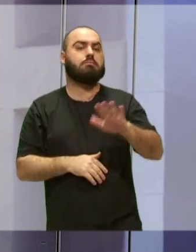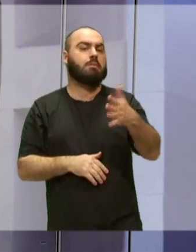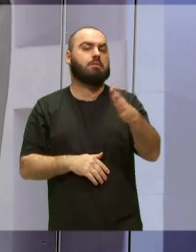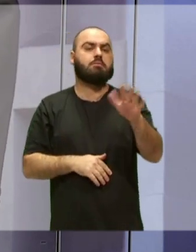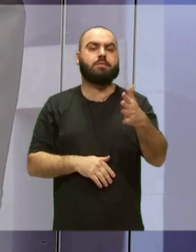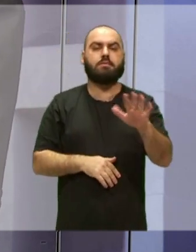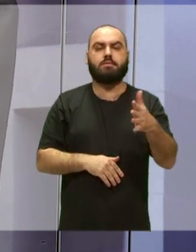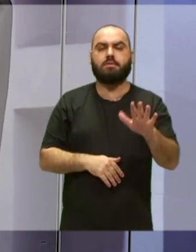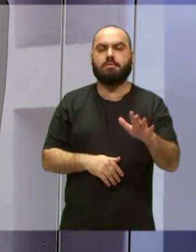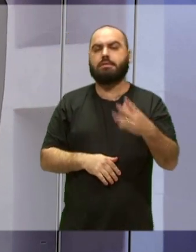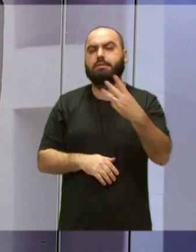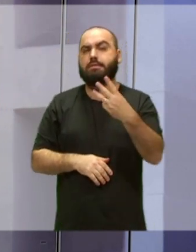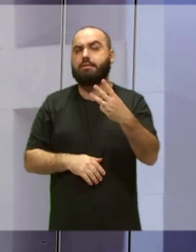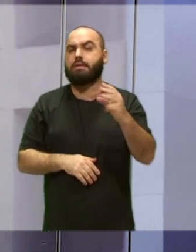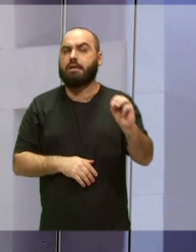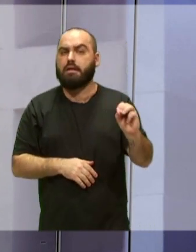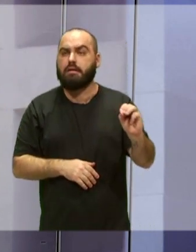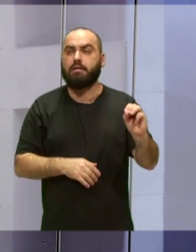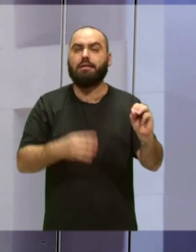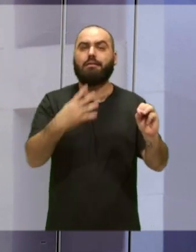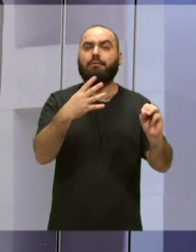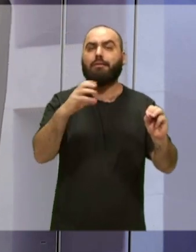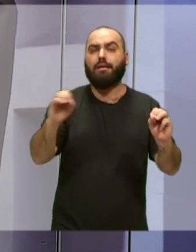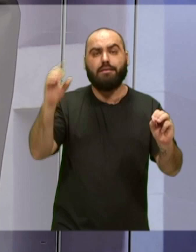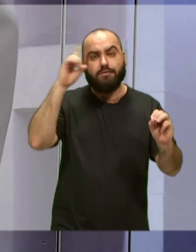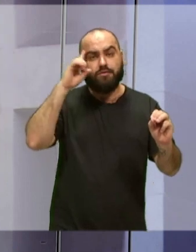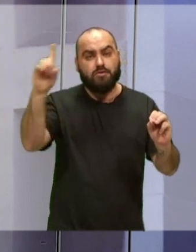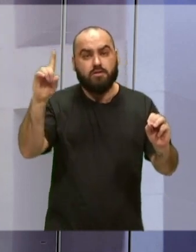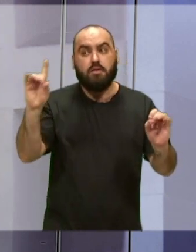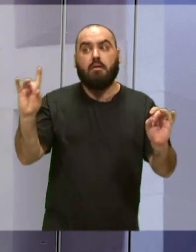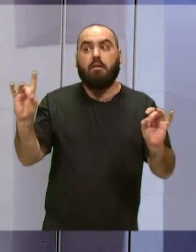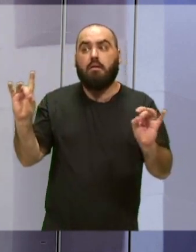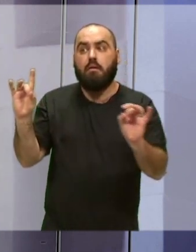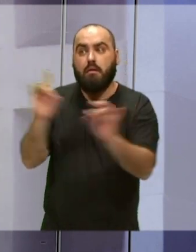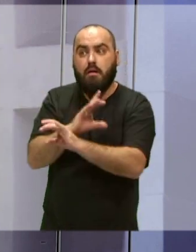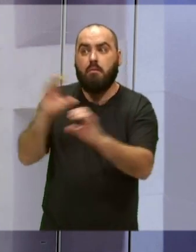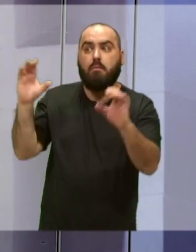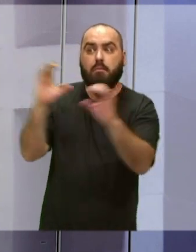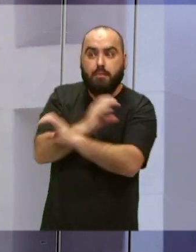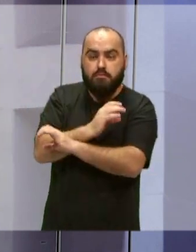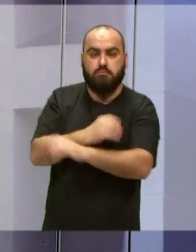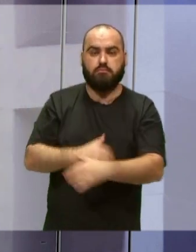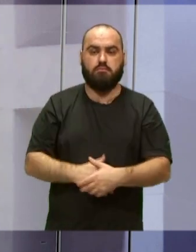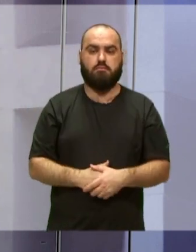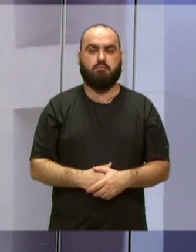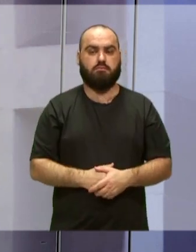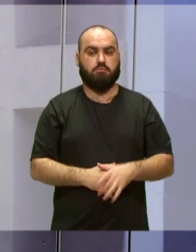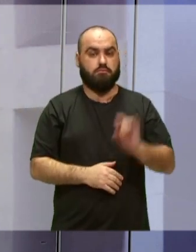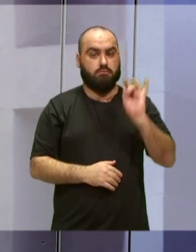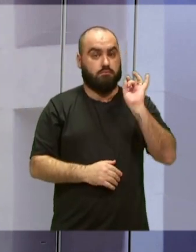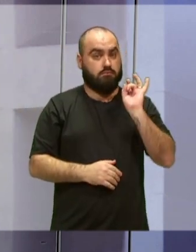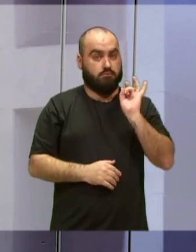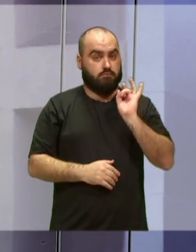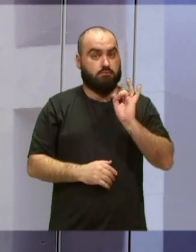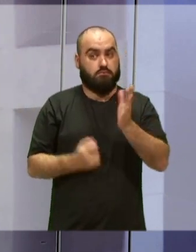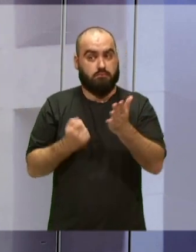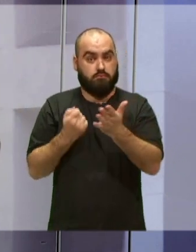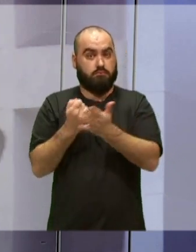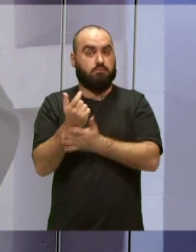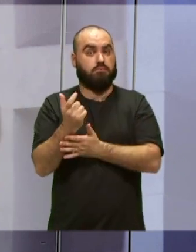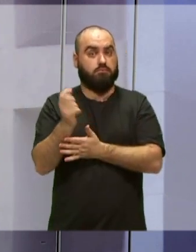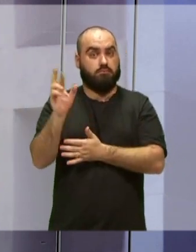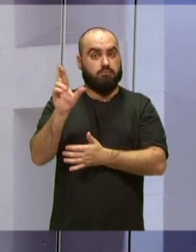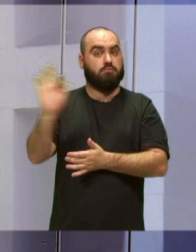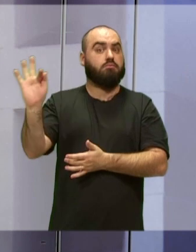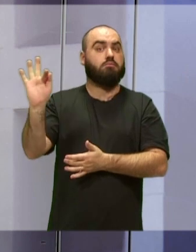menos uns 30 a 40 dias para ficar pronto ou seja e ele só pode comprar depois que a receita liberar